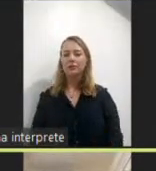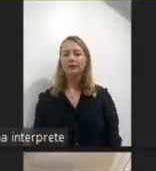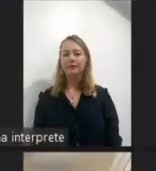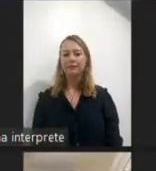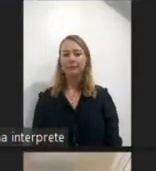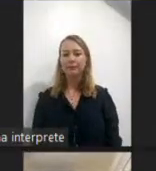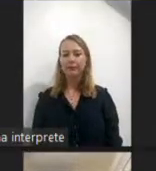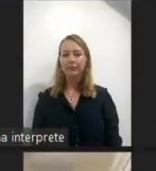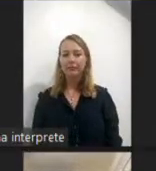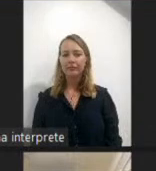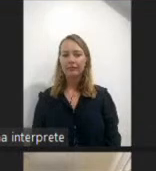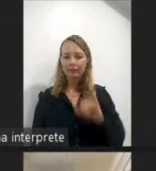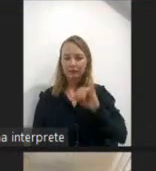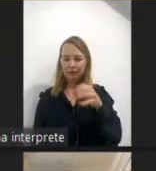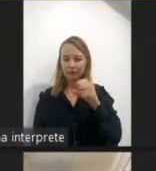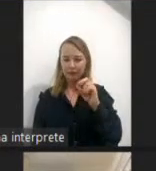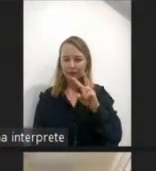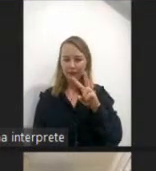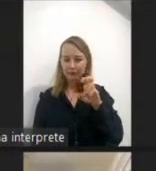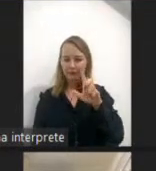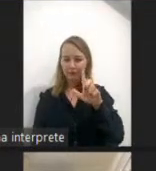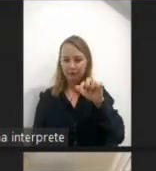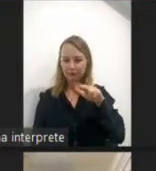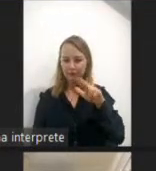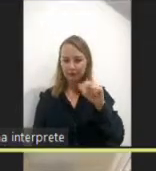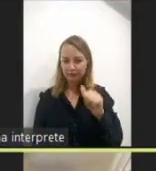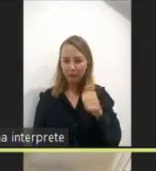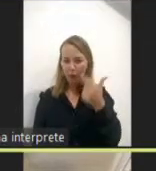Senhora Jovelina, consegue nos ouvir?